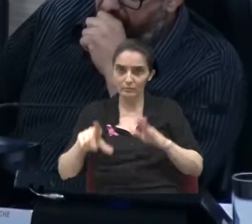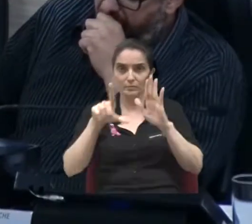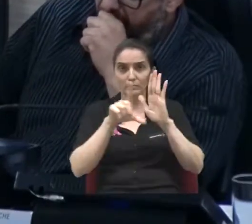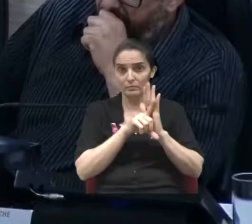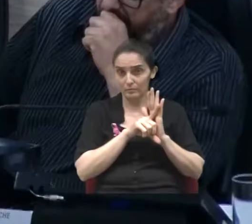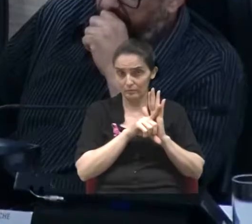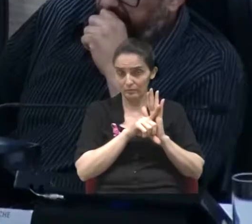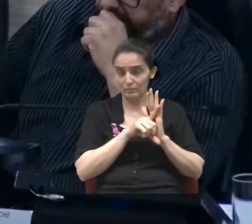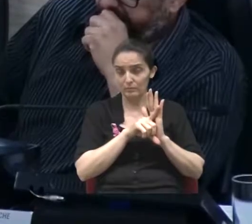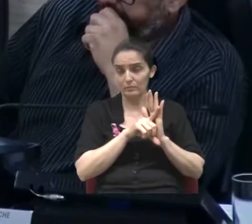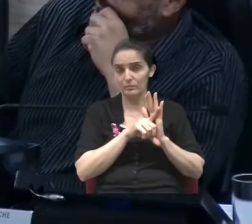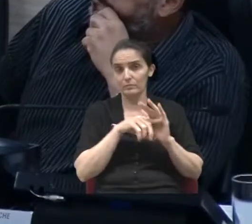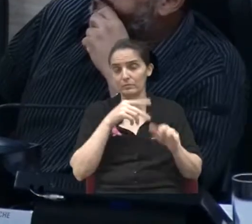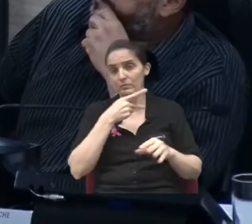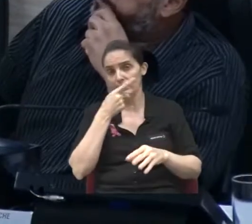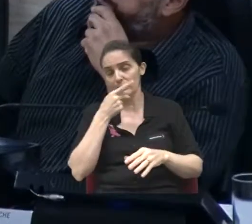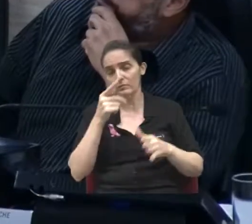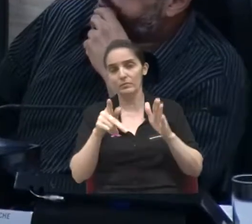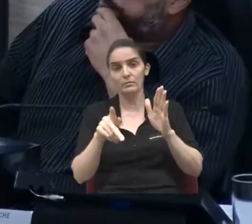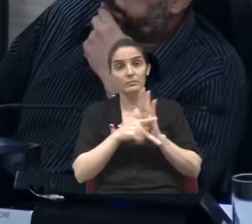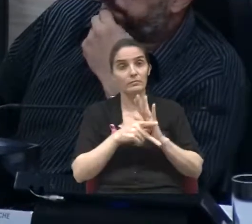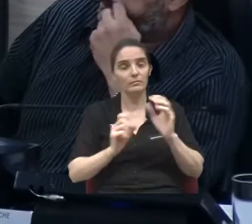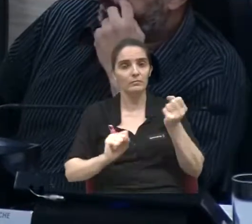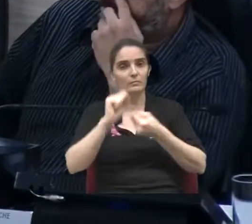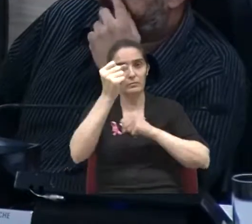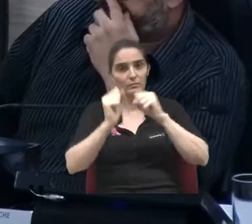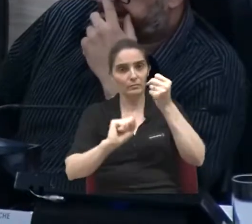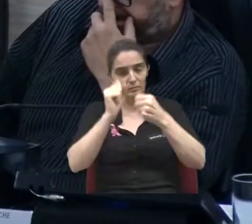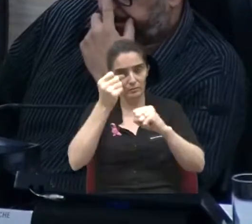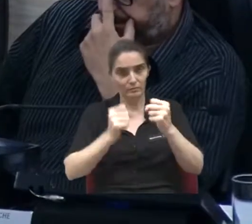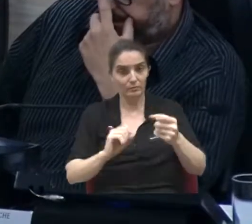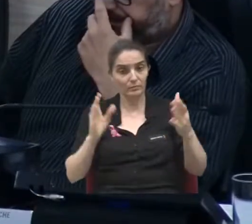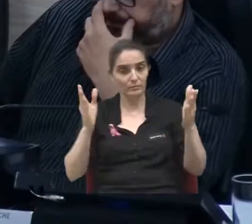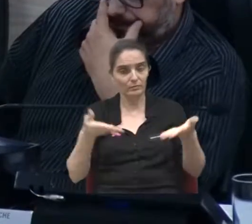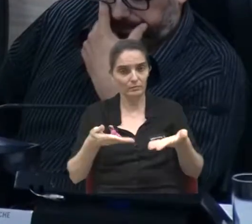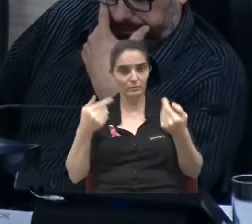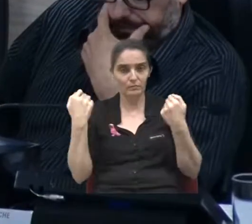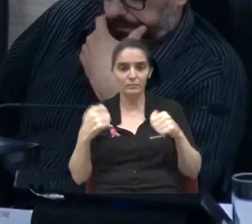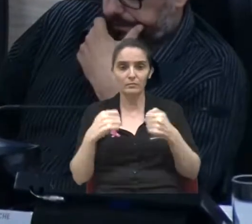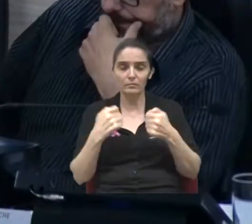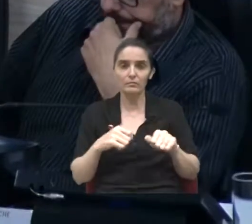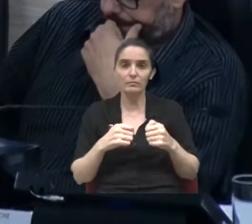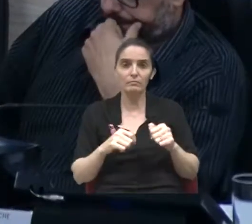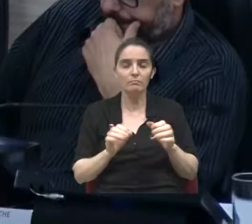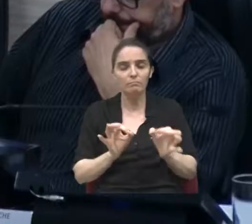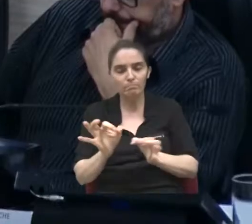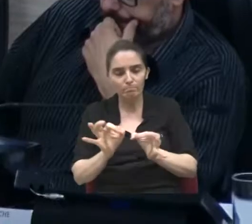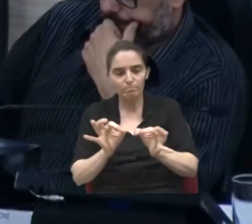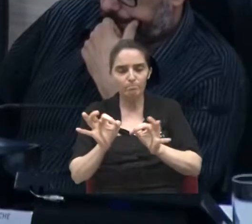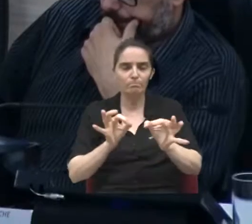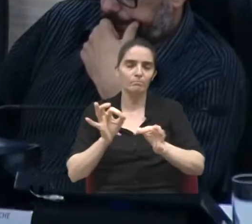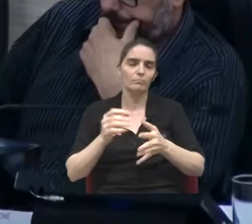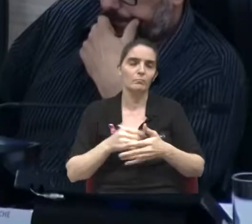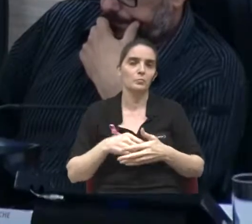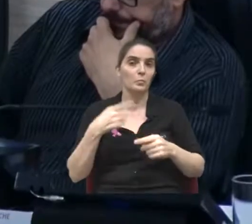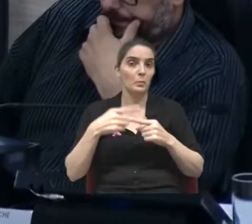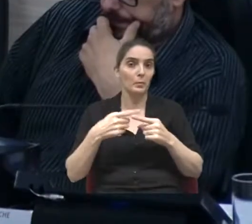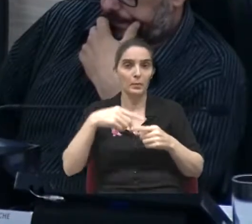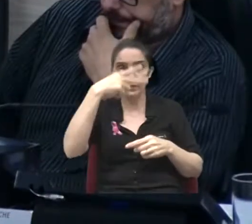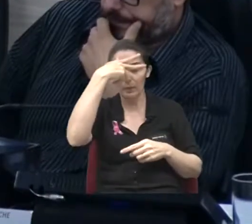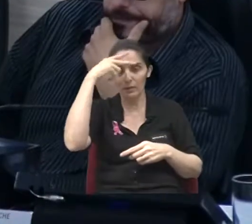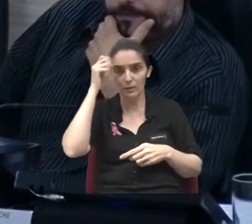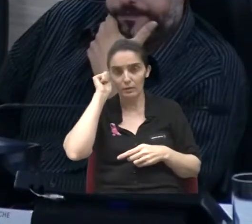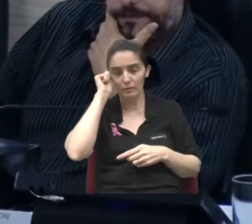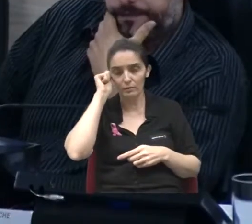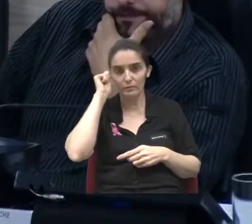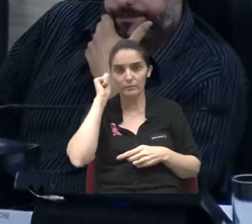que falava da indústria. Então, nós temos que corrigir, porque a prefeitura ficou sem a lei